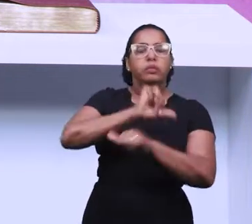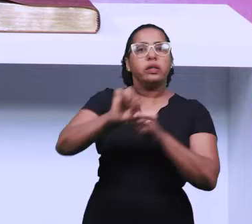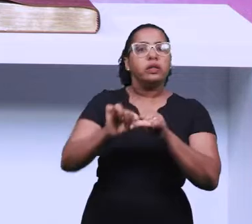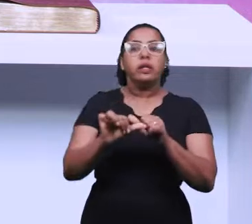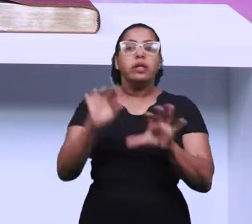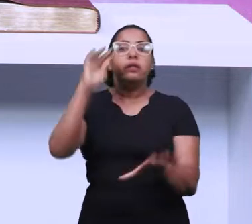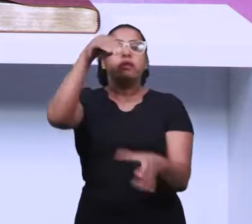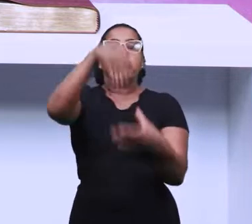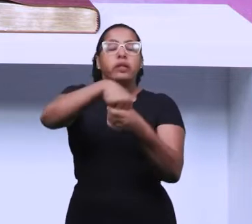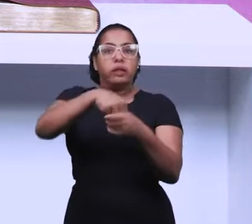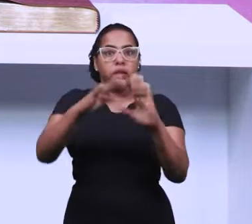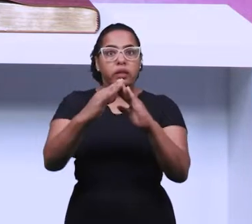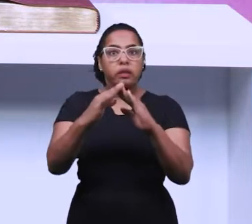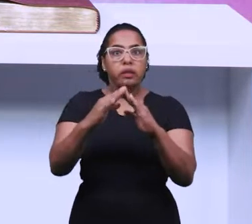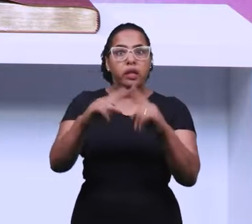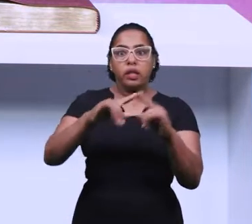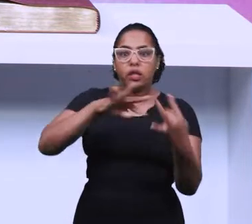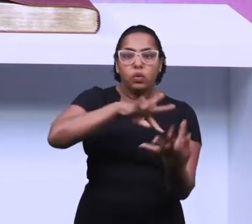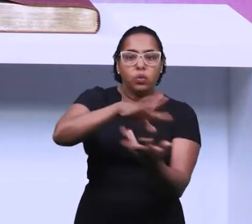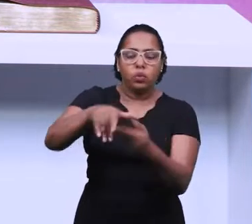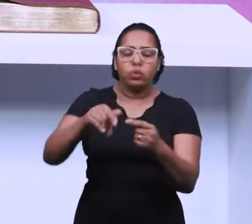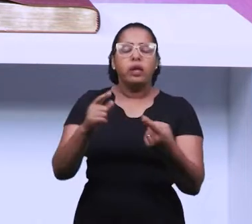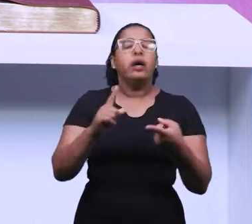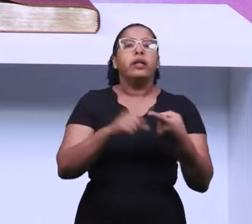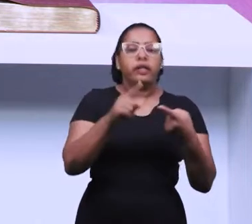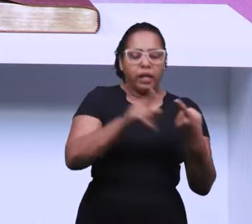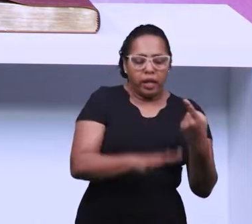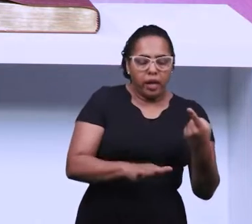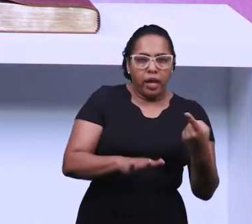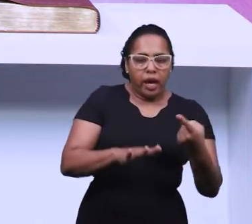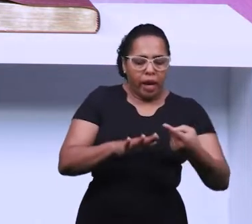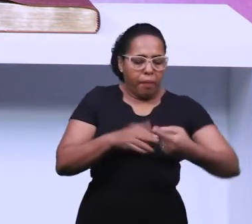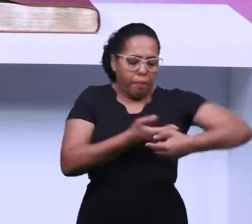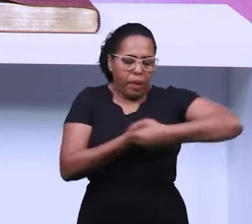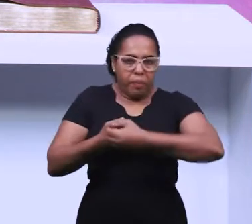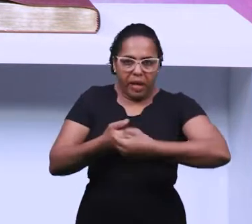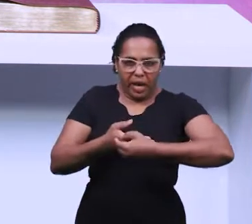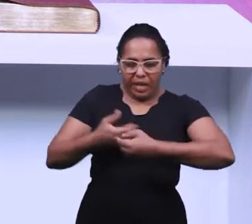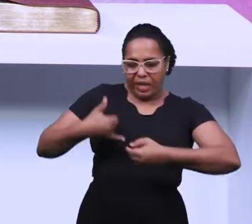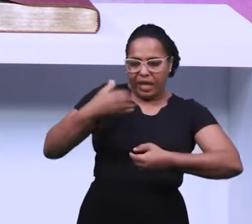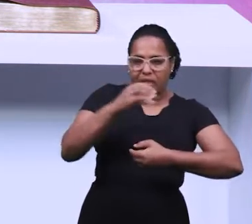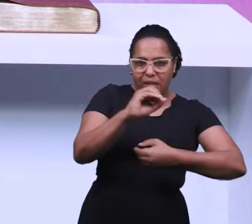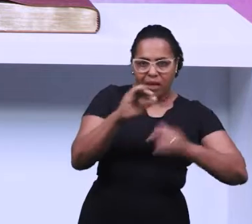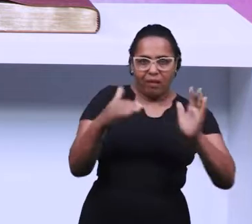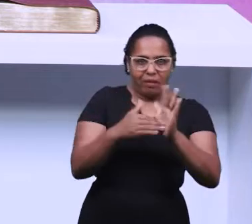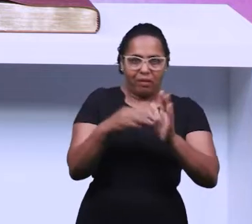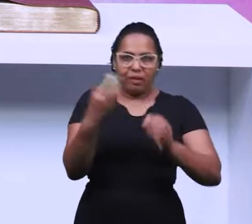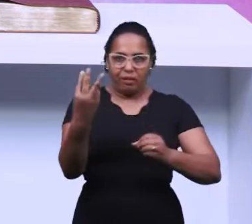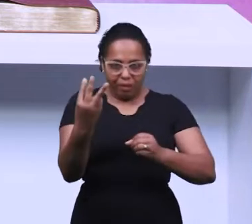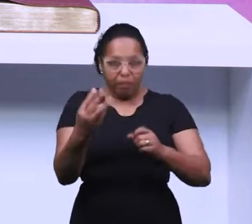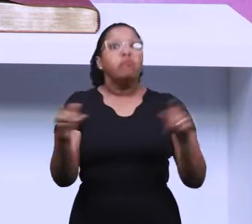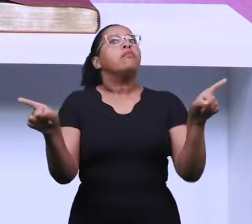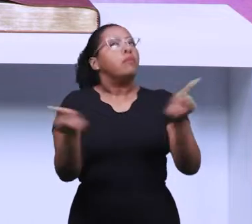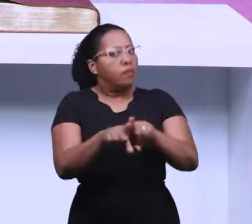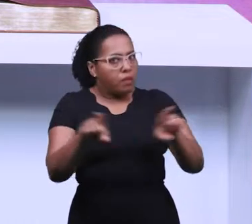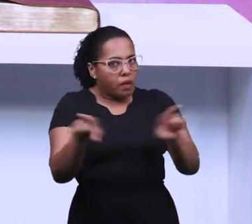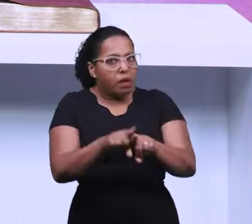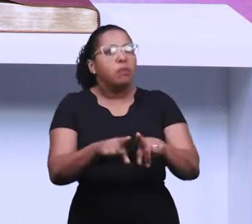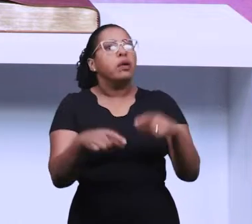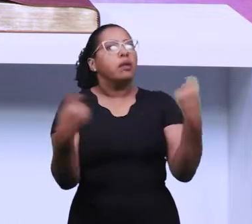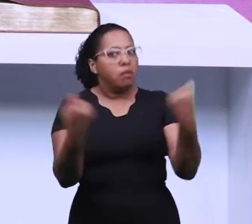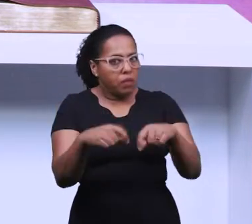toda a igreja. Nós temos ali as crianças de 0 a 3 anos e elas também devem ser